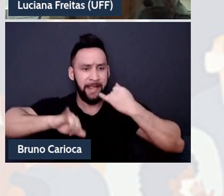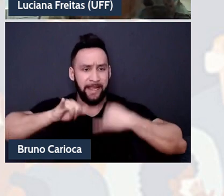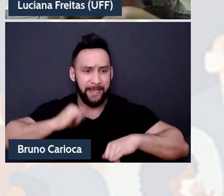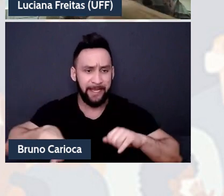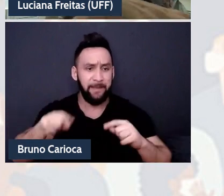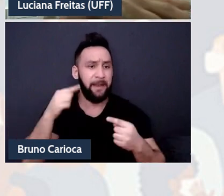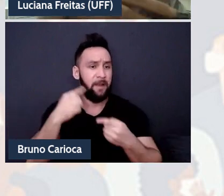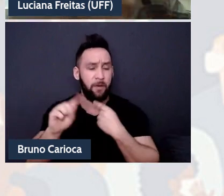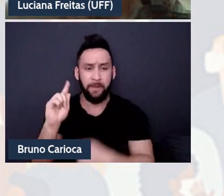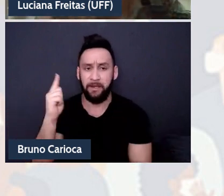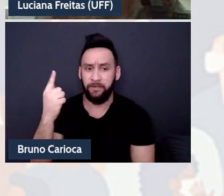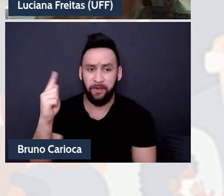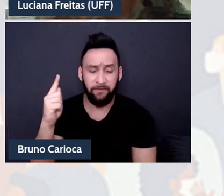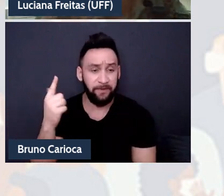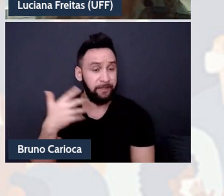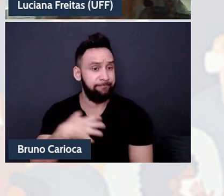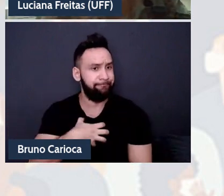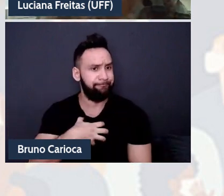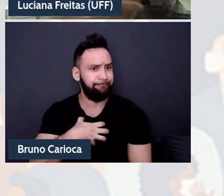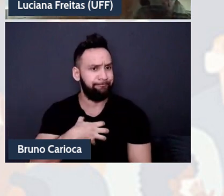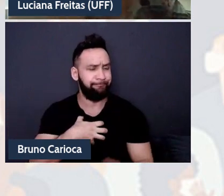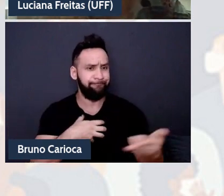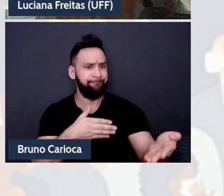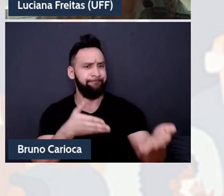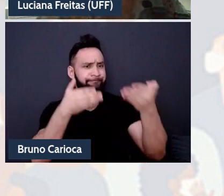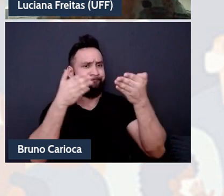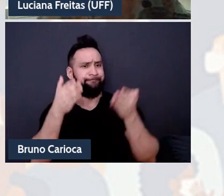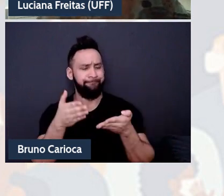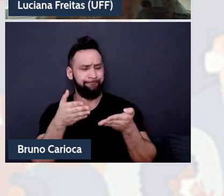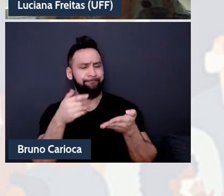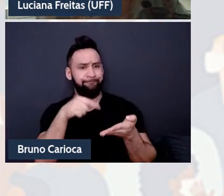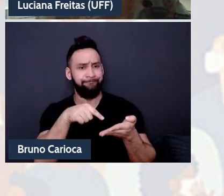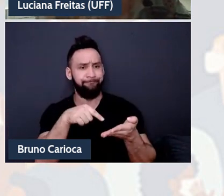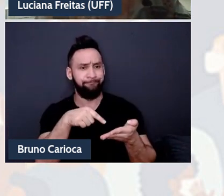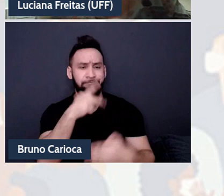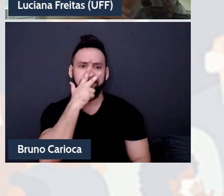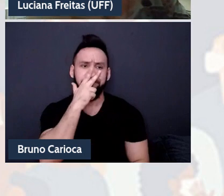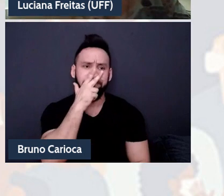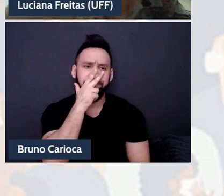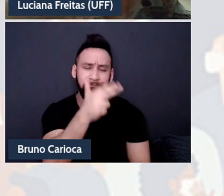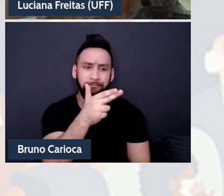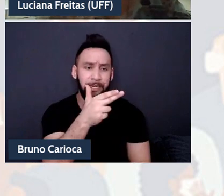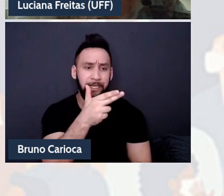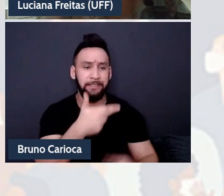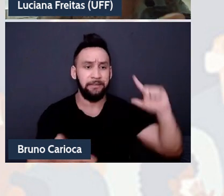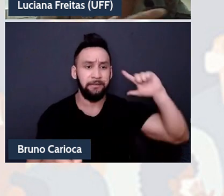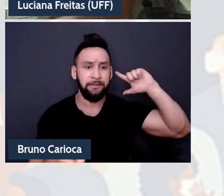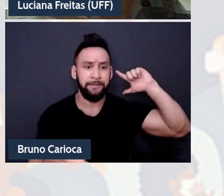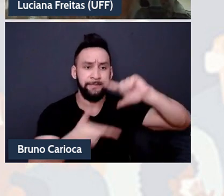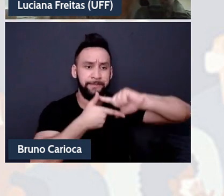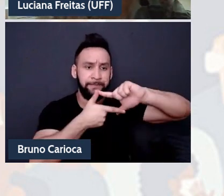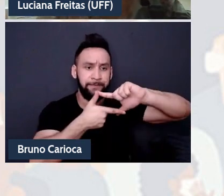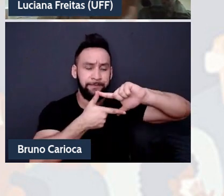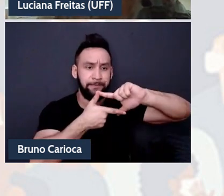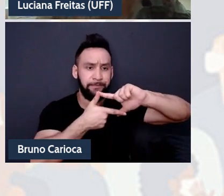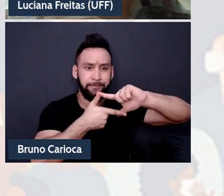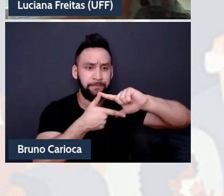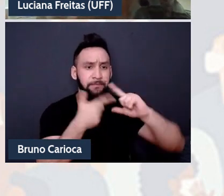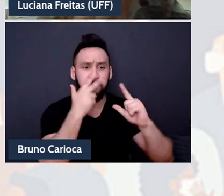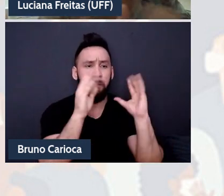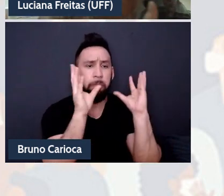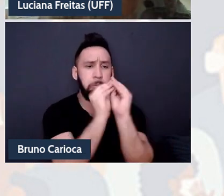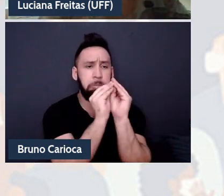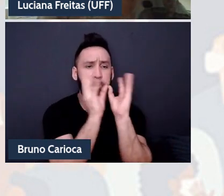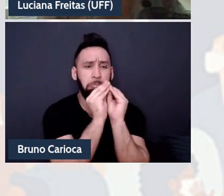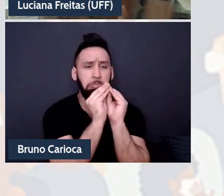material com caráter quase que apostilado, né, juntando tudo